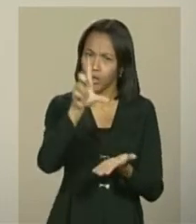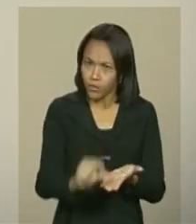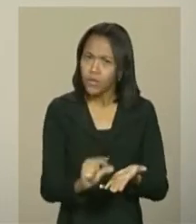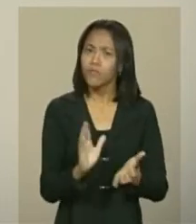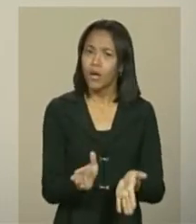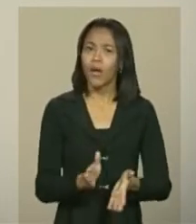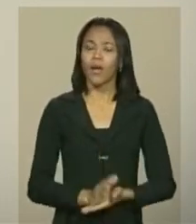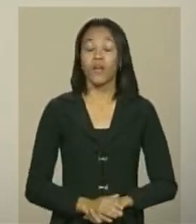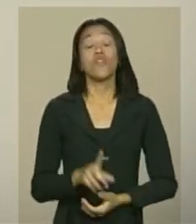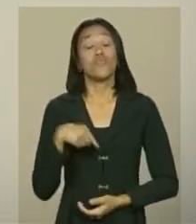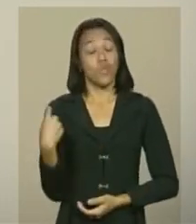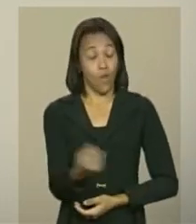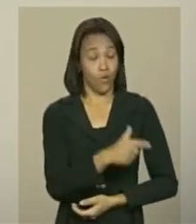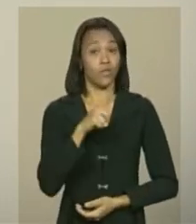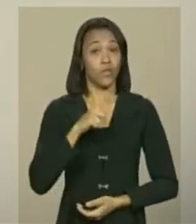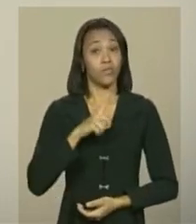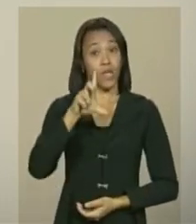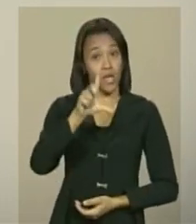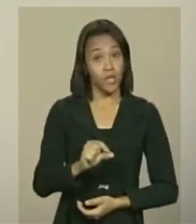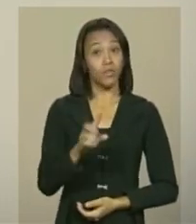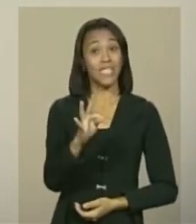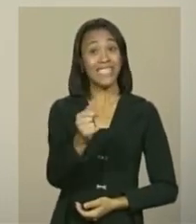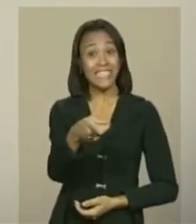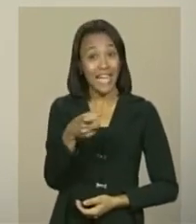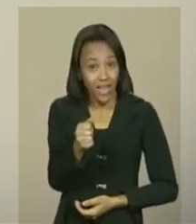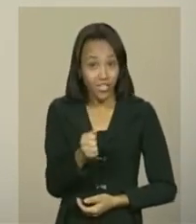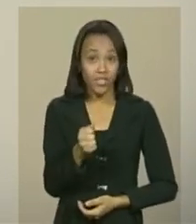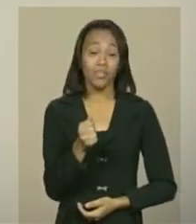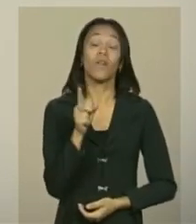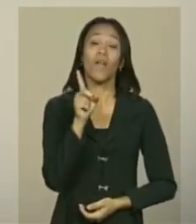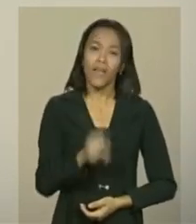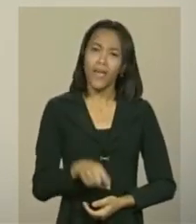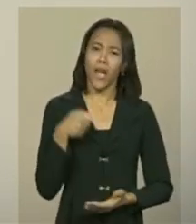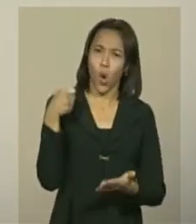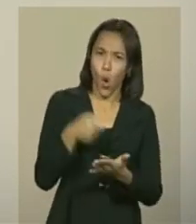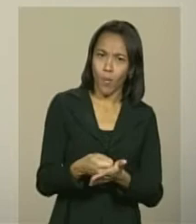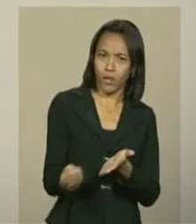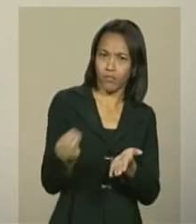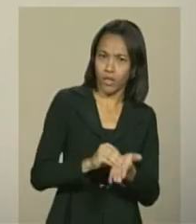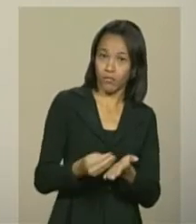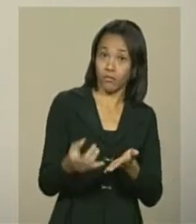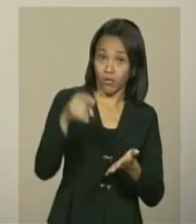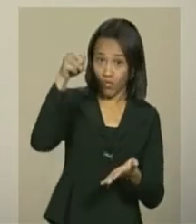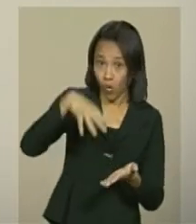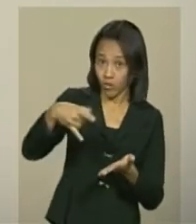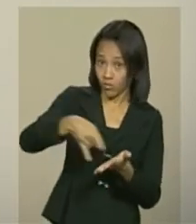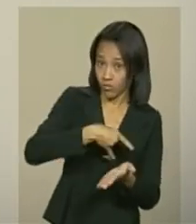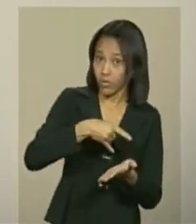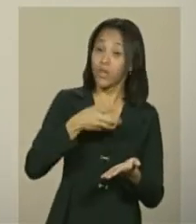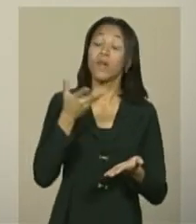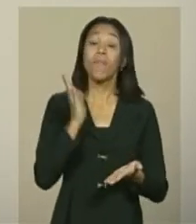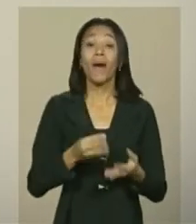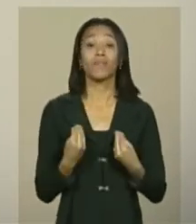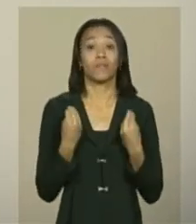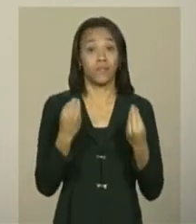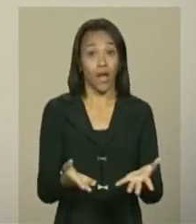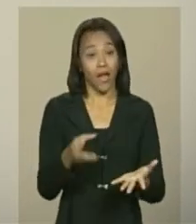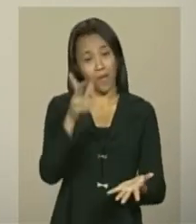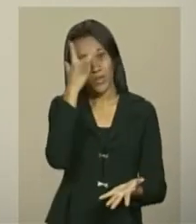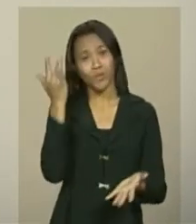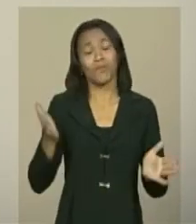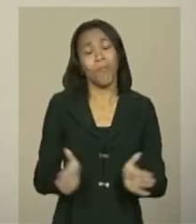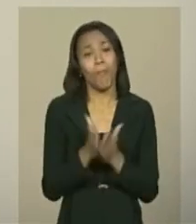redução apresenta nós estamos reduzindo as taxas que são cobradas na conta de luz para atender a população